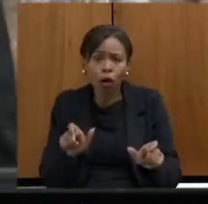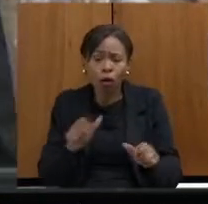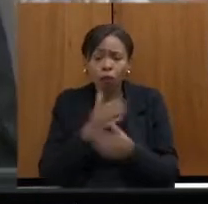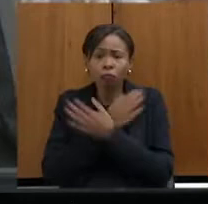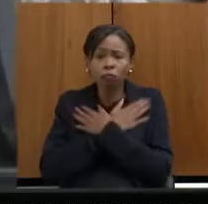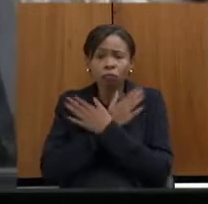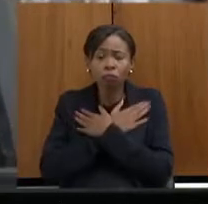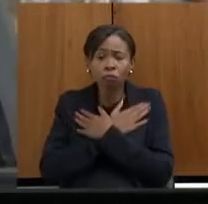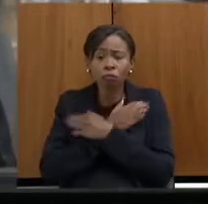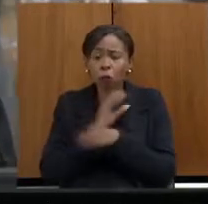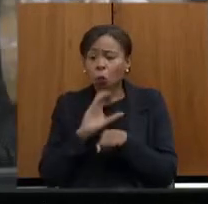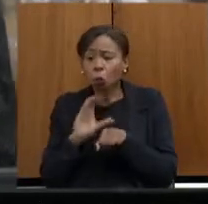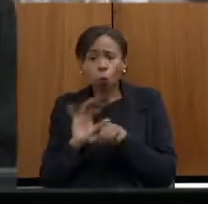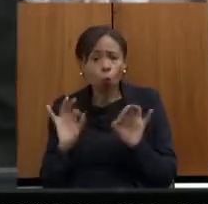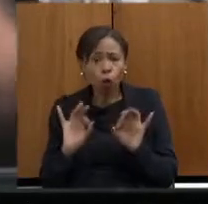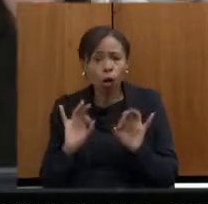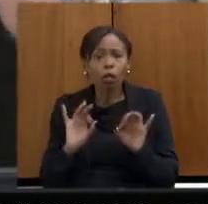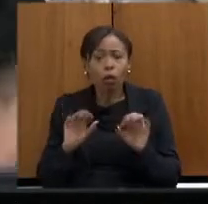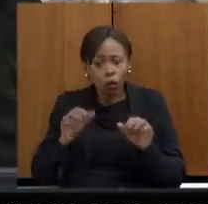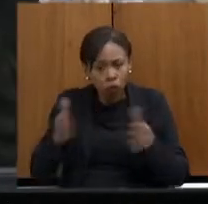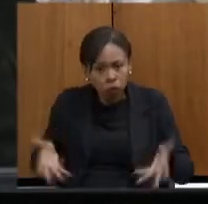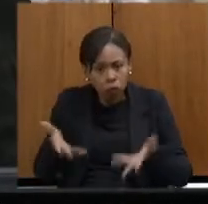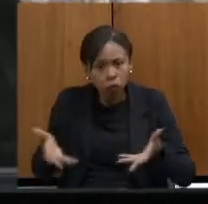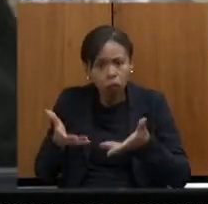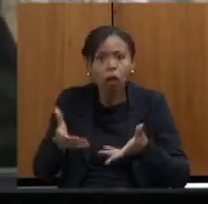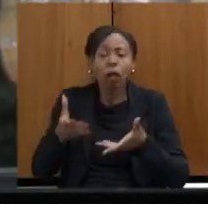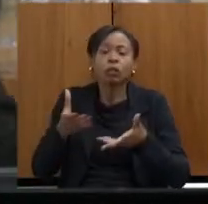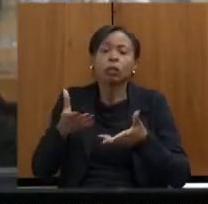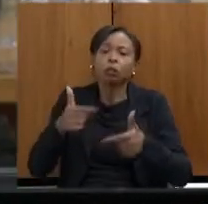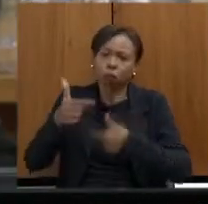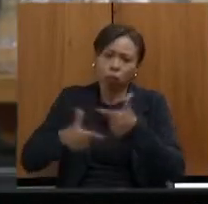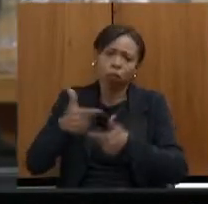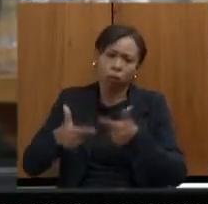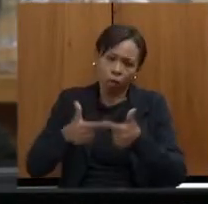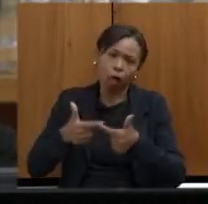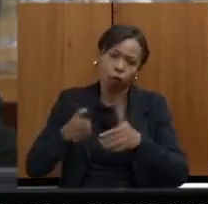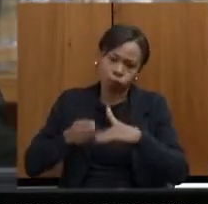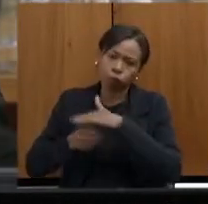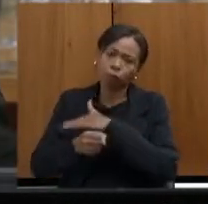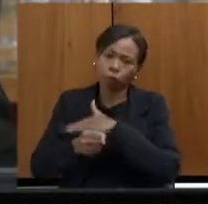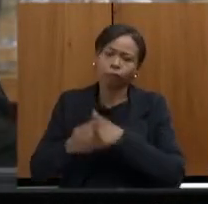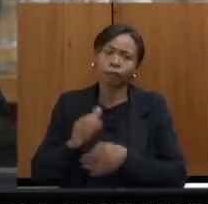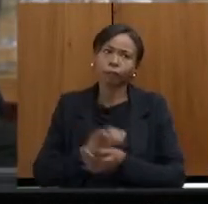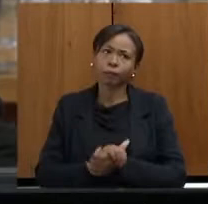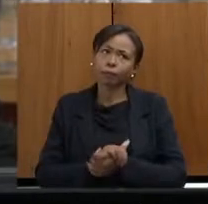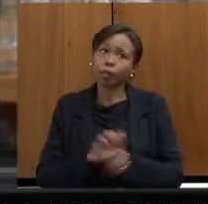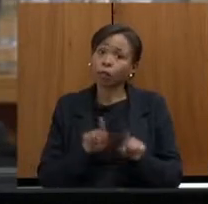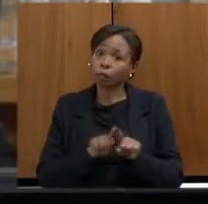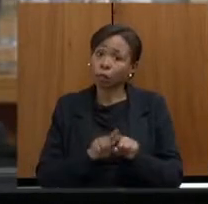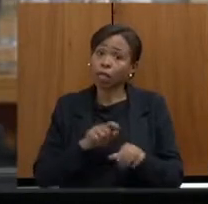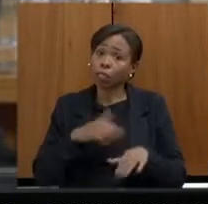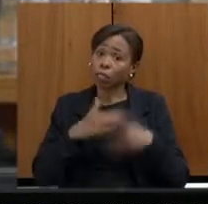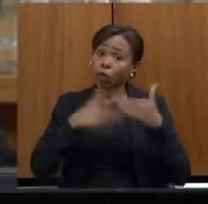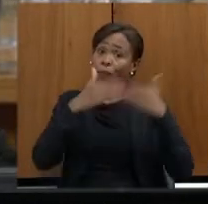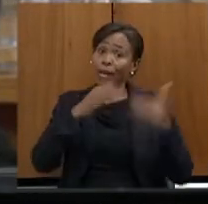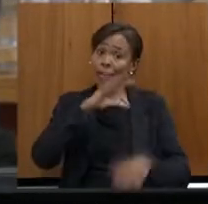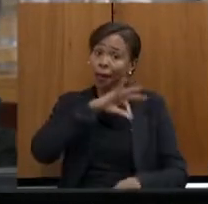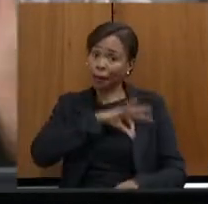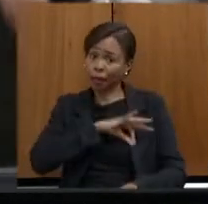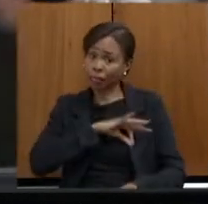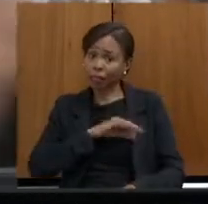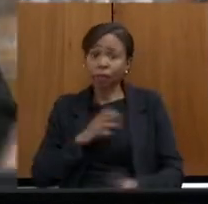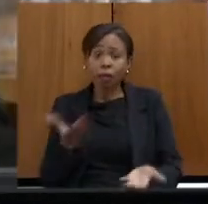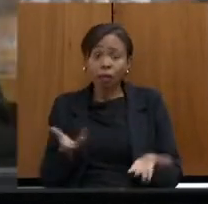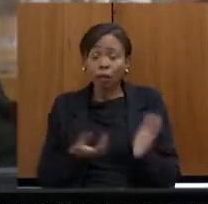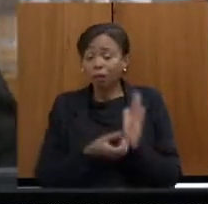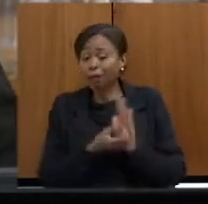na oferta de empregos. Mas também não podemos deixar também, que eu acho que geração de renda, muitas dessas pessoas não